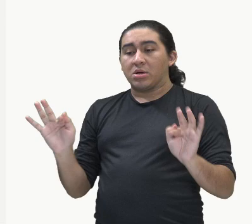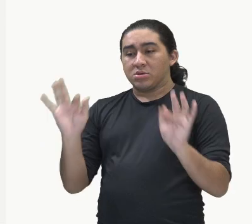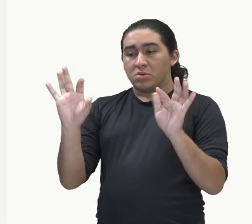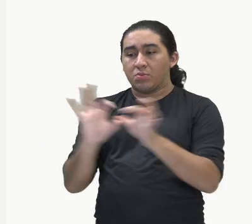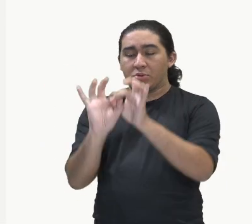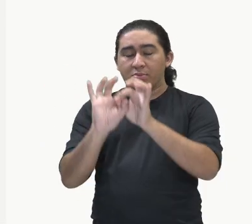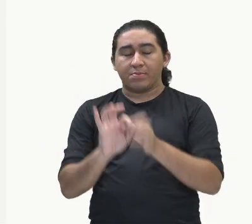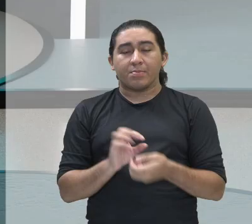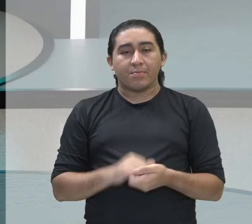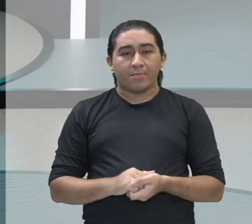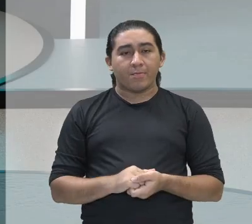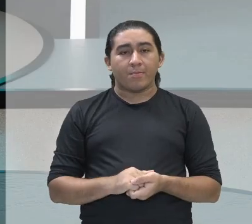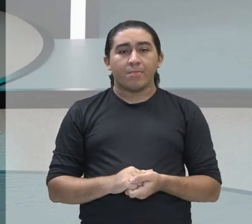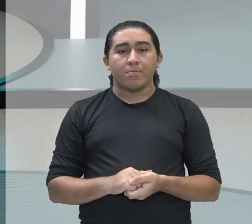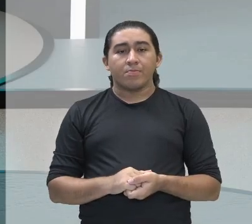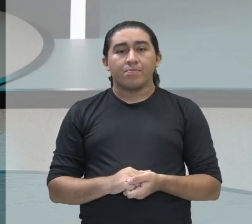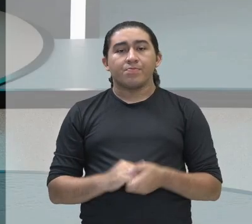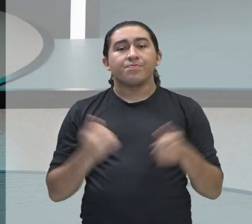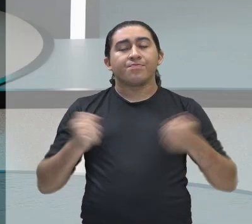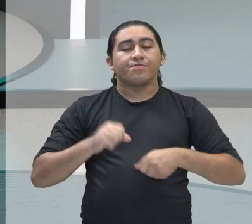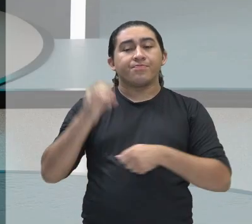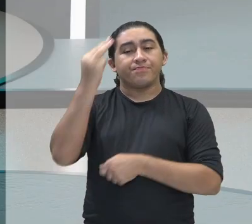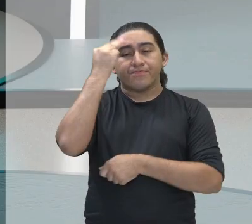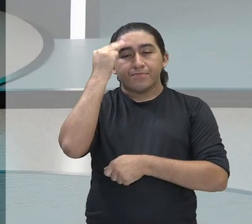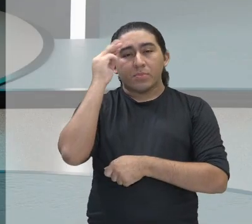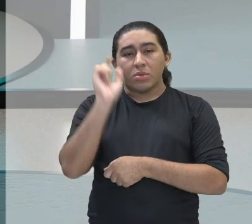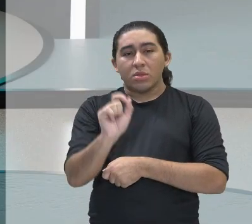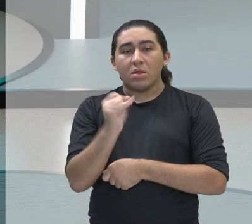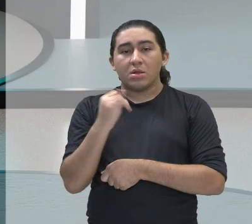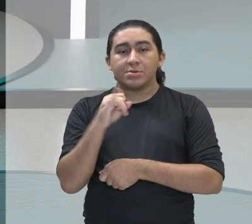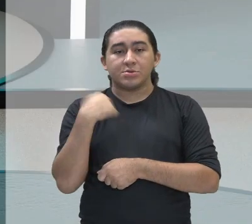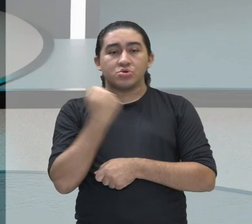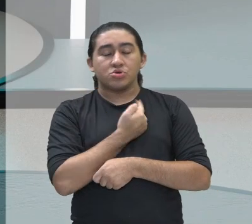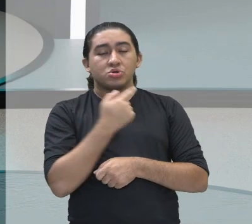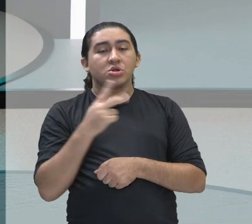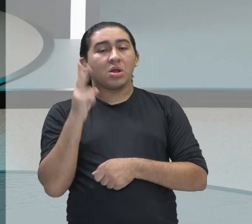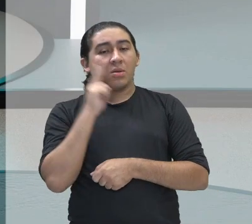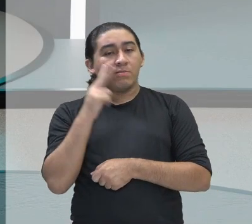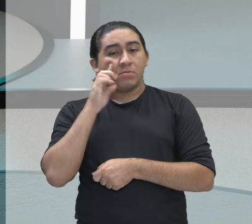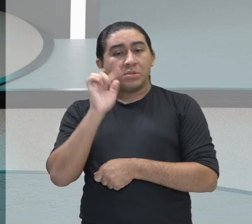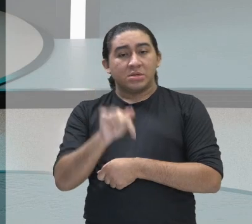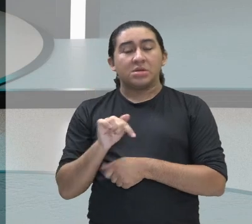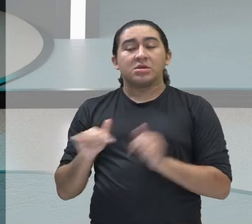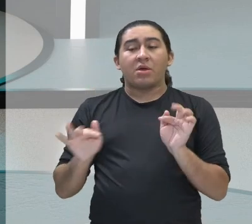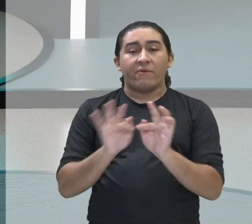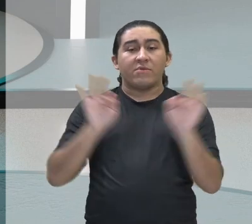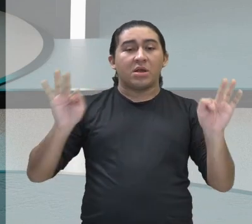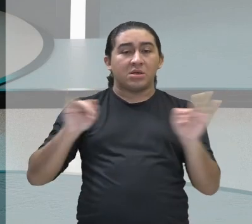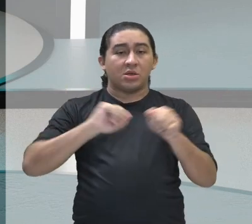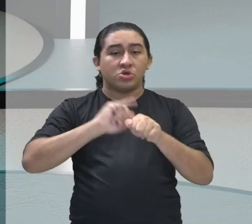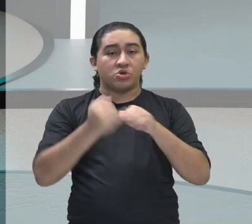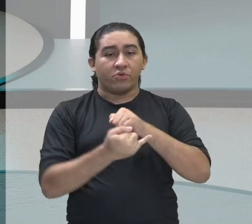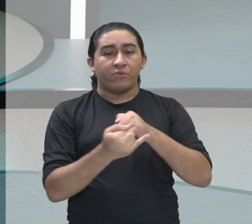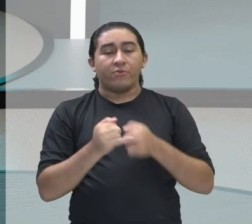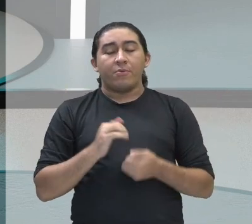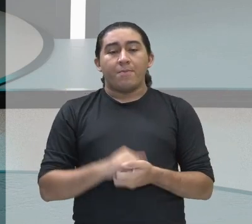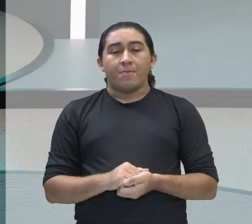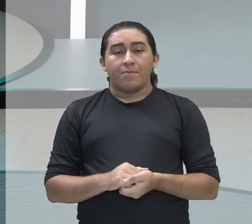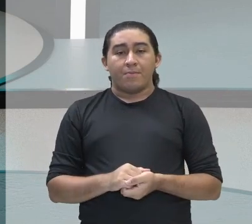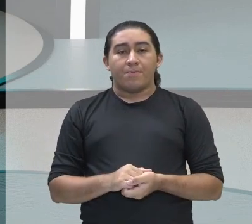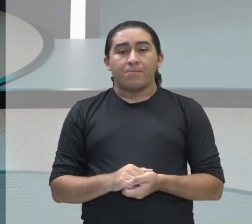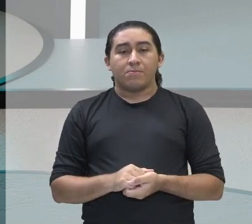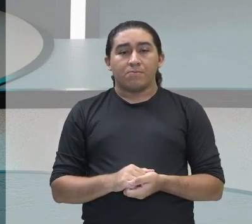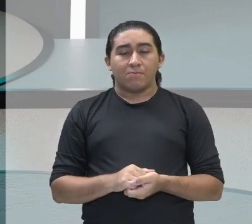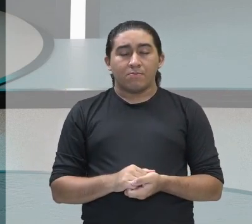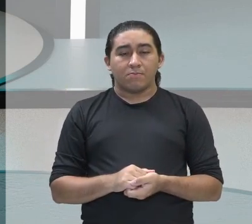bom? Então o que a gente precisa memorizar quando a gente fala desses adjetivos? O adjetivo